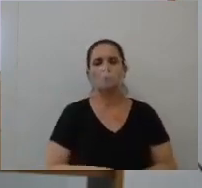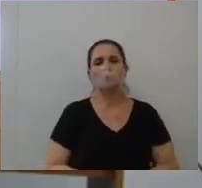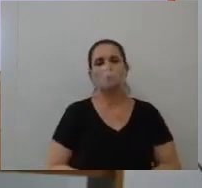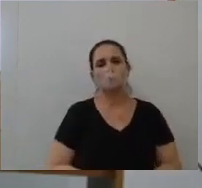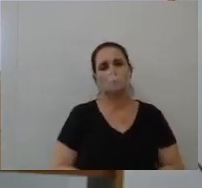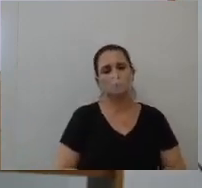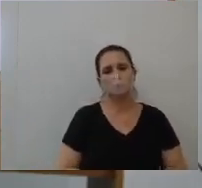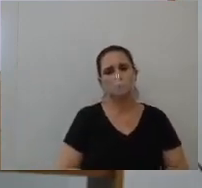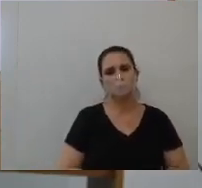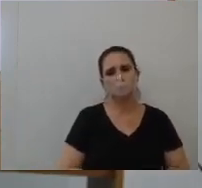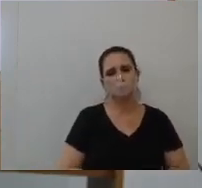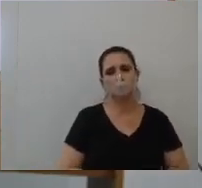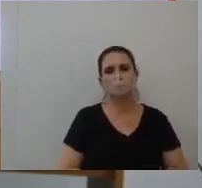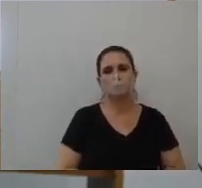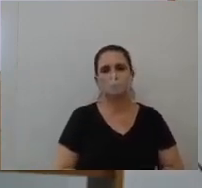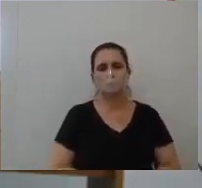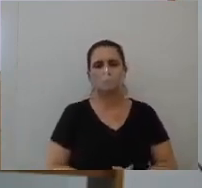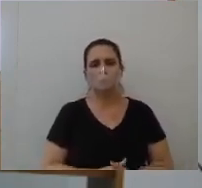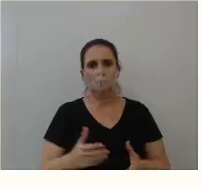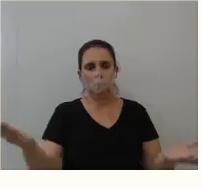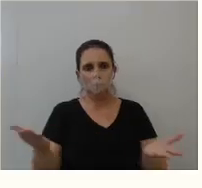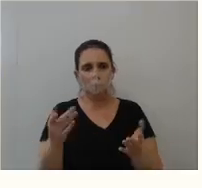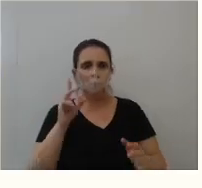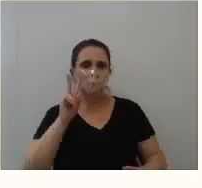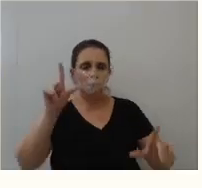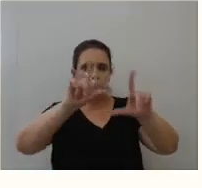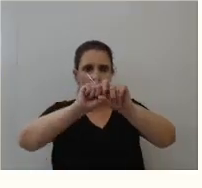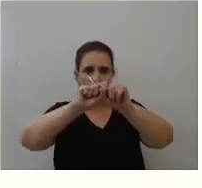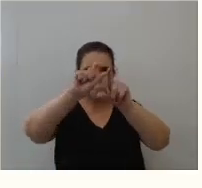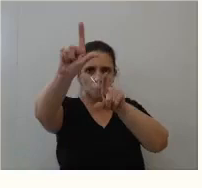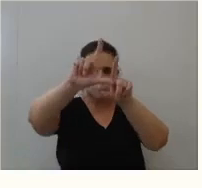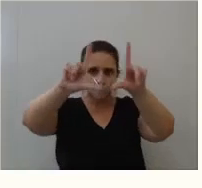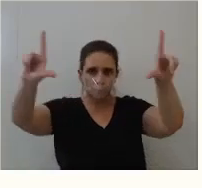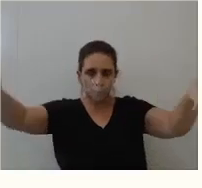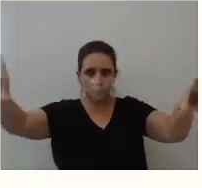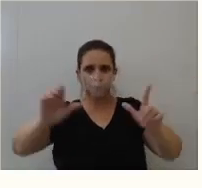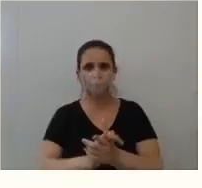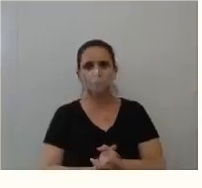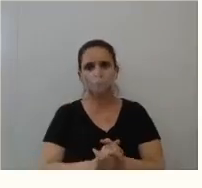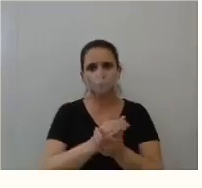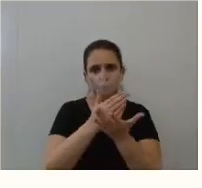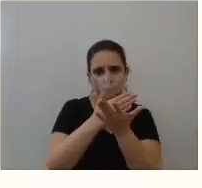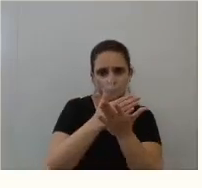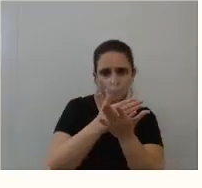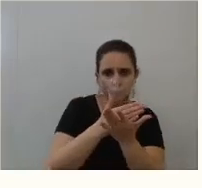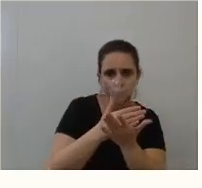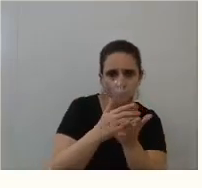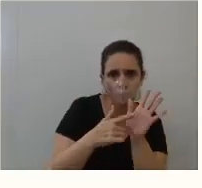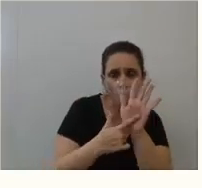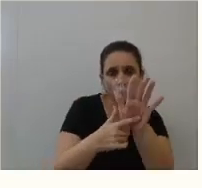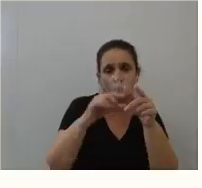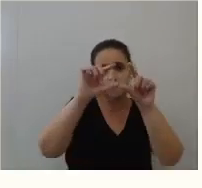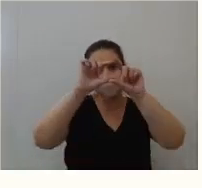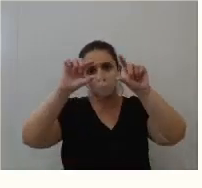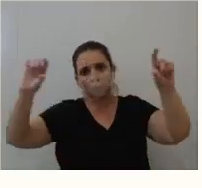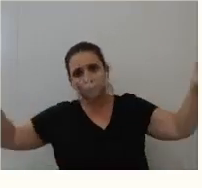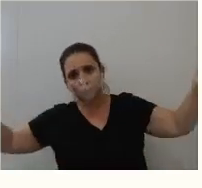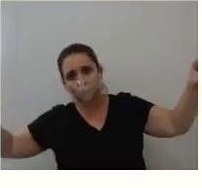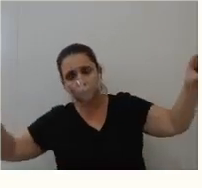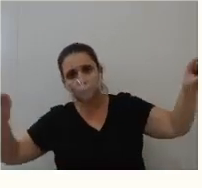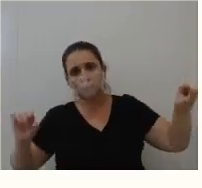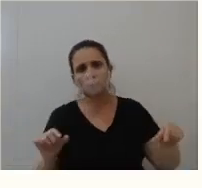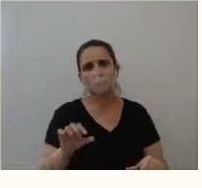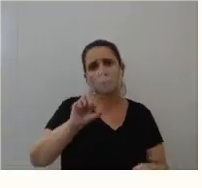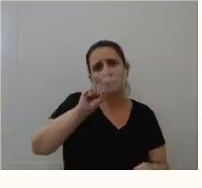subordinativas condicionais. Vamos lá, de olho na tela. Iniciam orações que exprimem condição ou